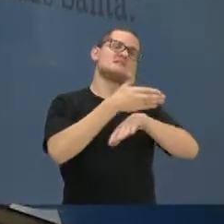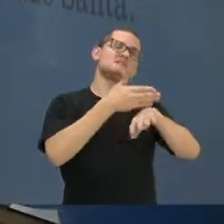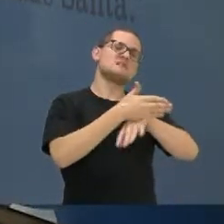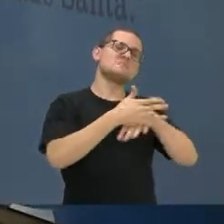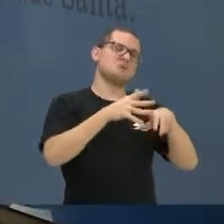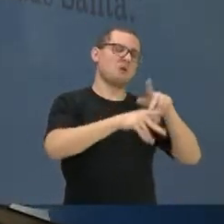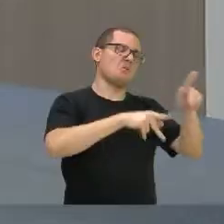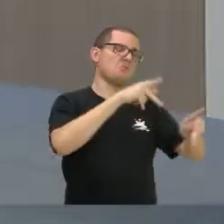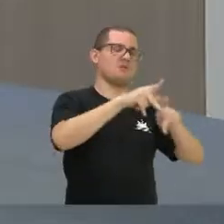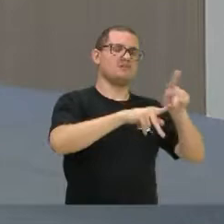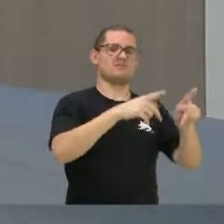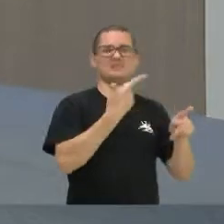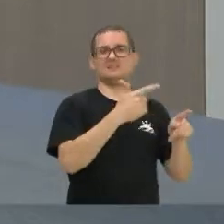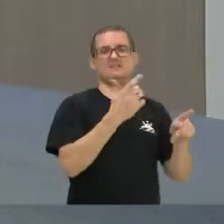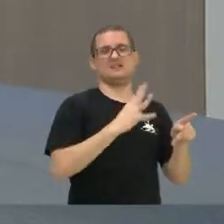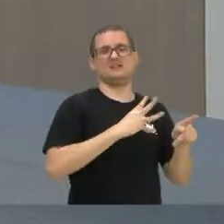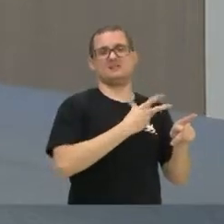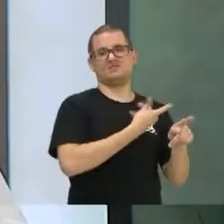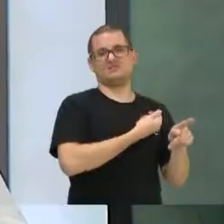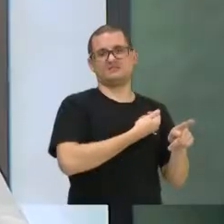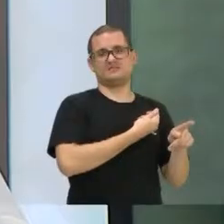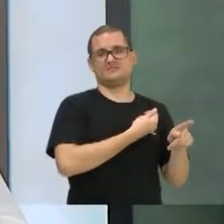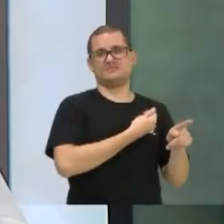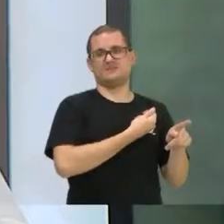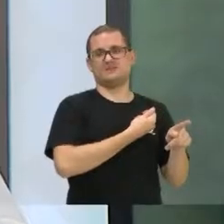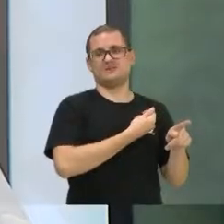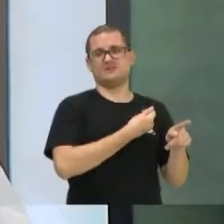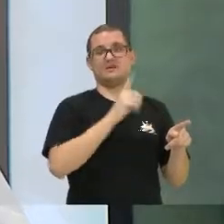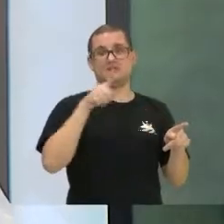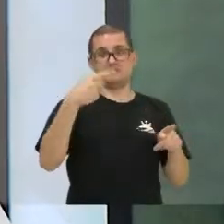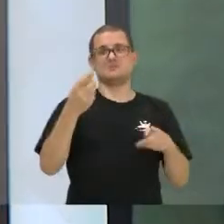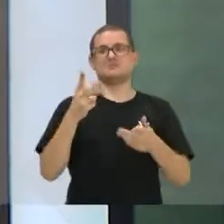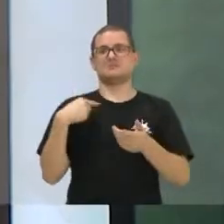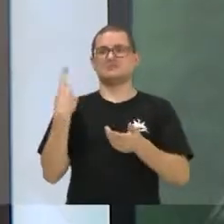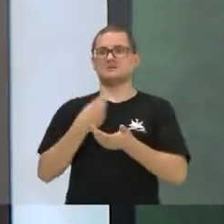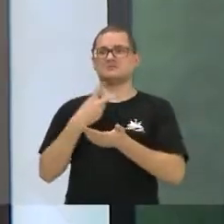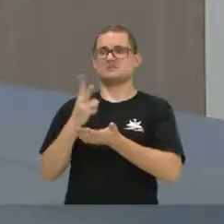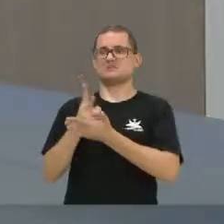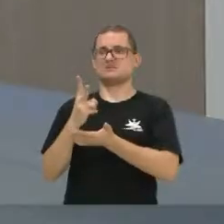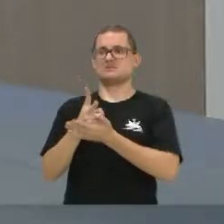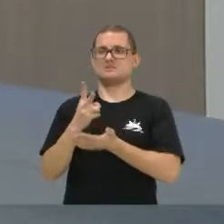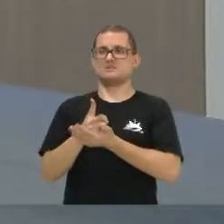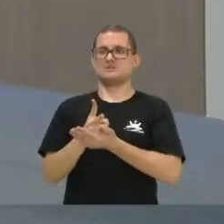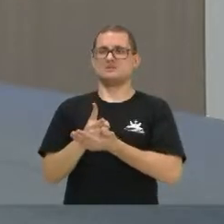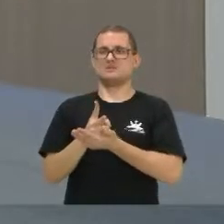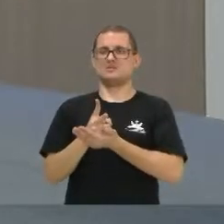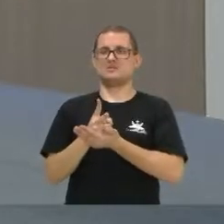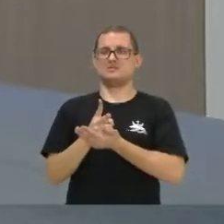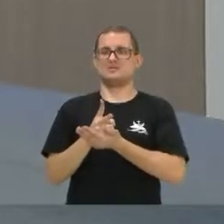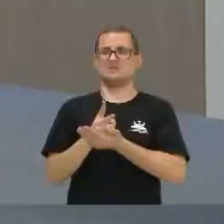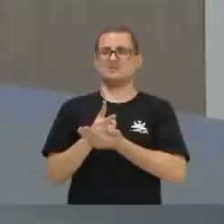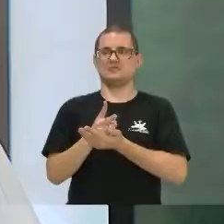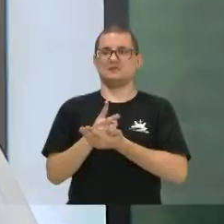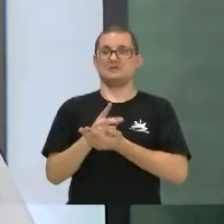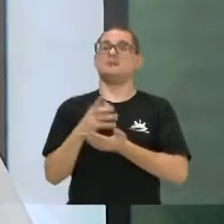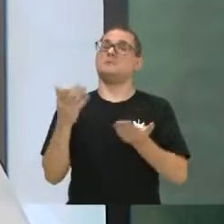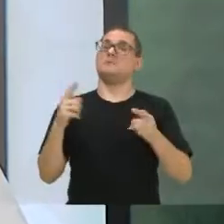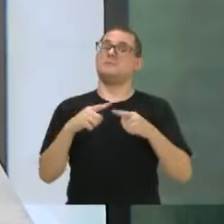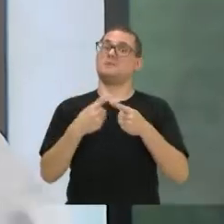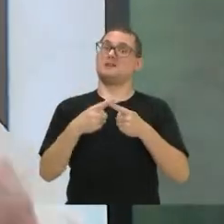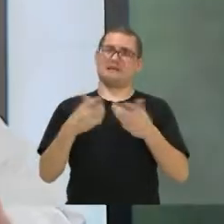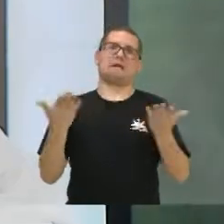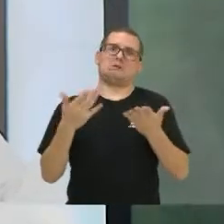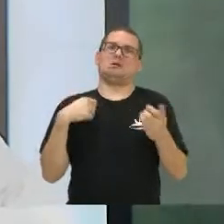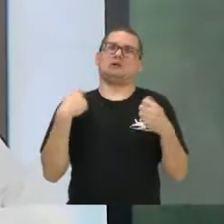convertendo ah mas daqui a pouco a gente continua porque pelo visto se eu não encerrar